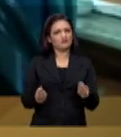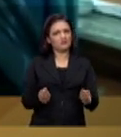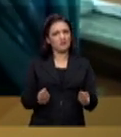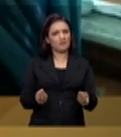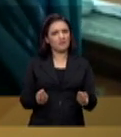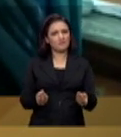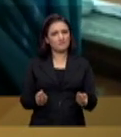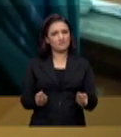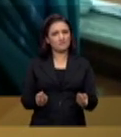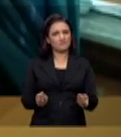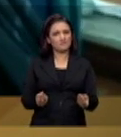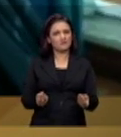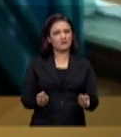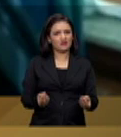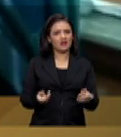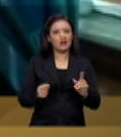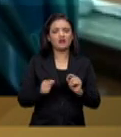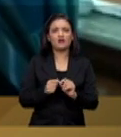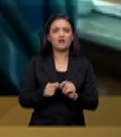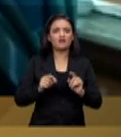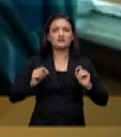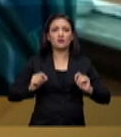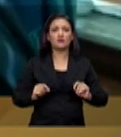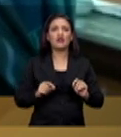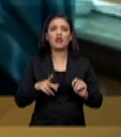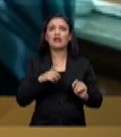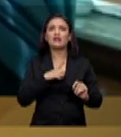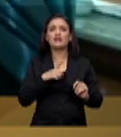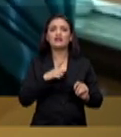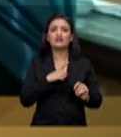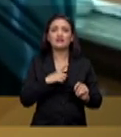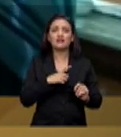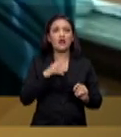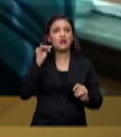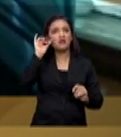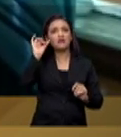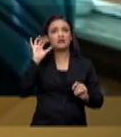a interposição de recurso contra a decisão do relator,